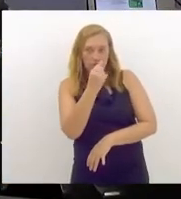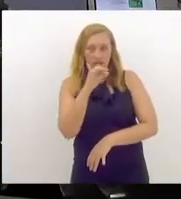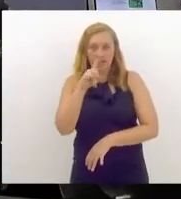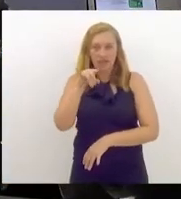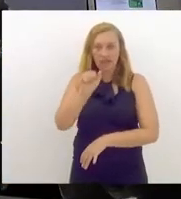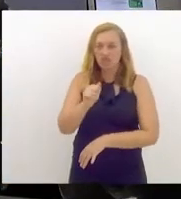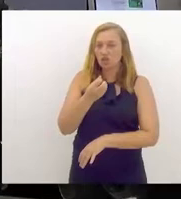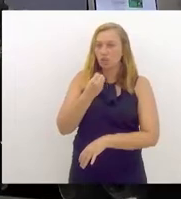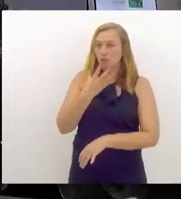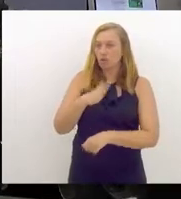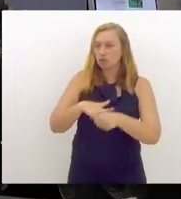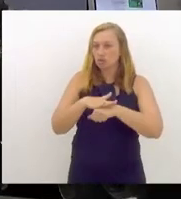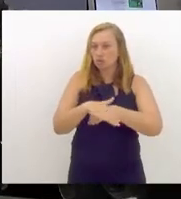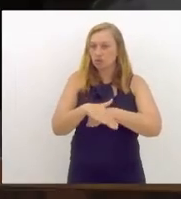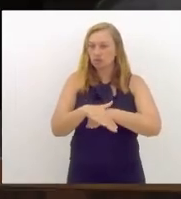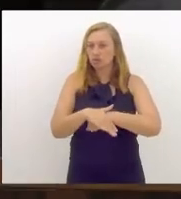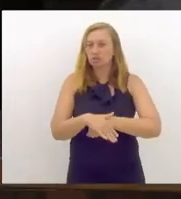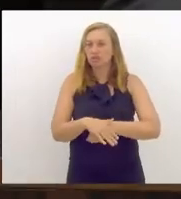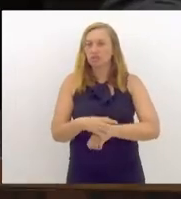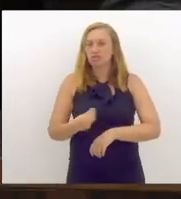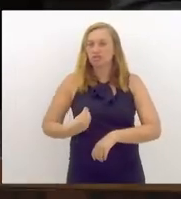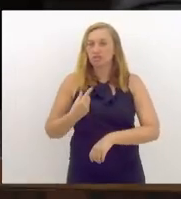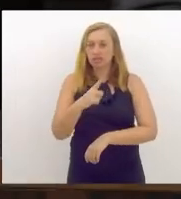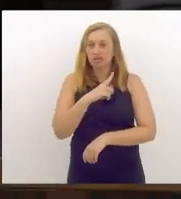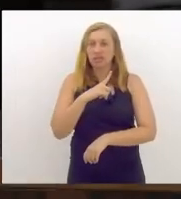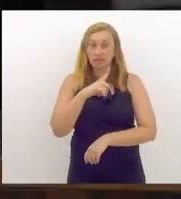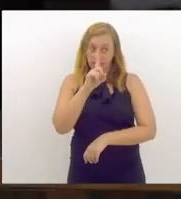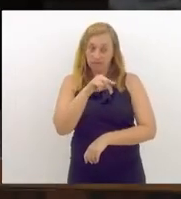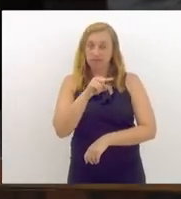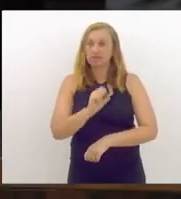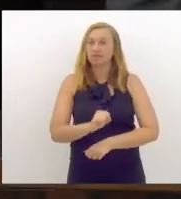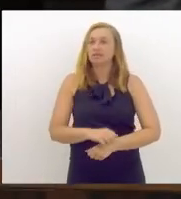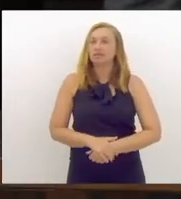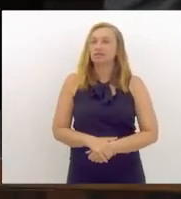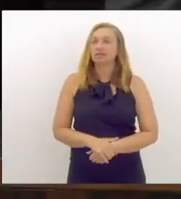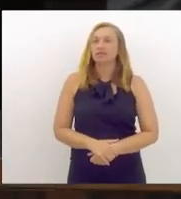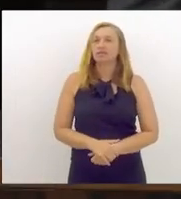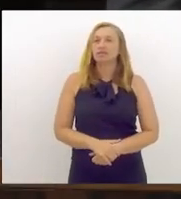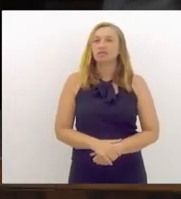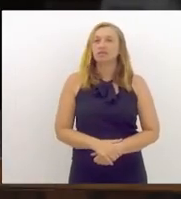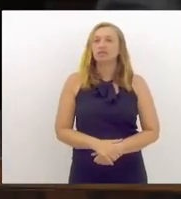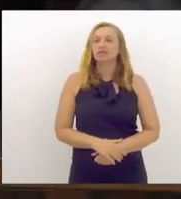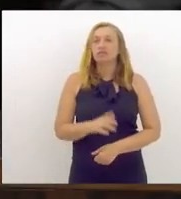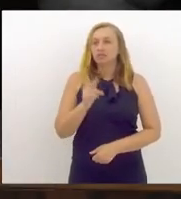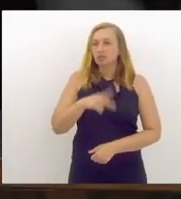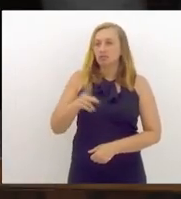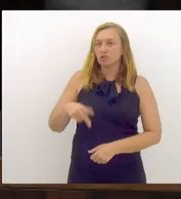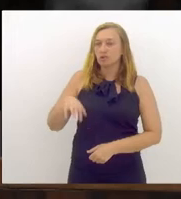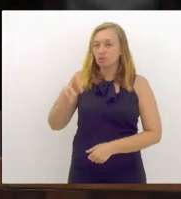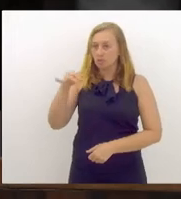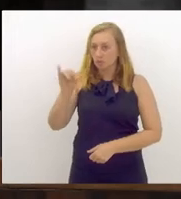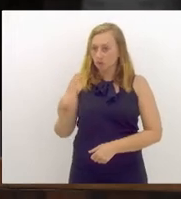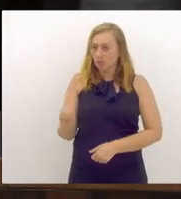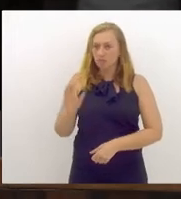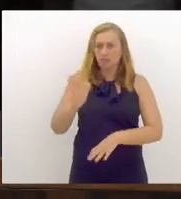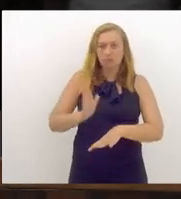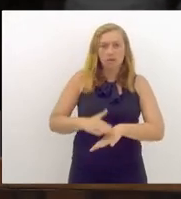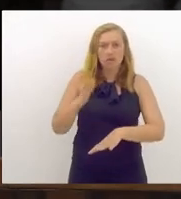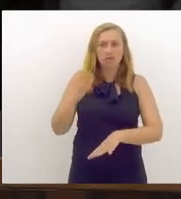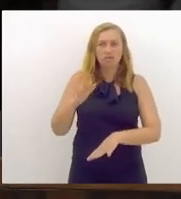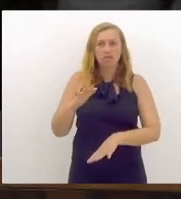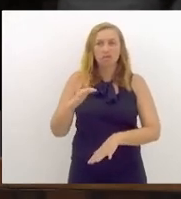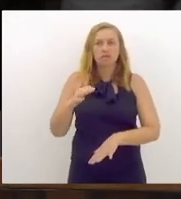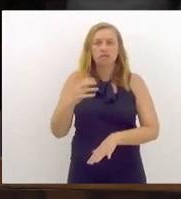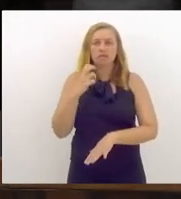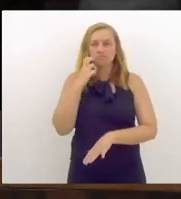noite elas existem né Elas existem estão falando aqui com o professor Mauro que foi uma das coisas mais avitantes